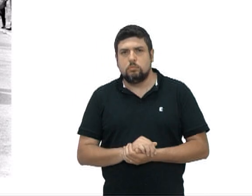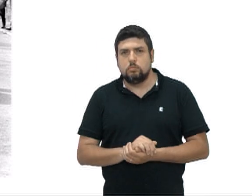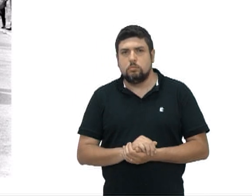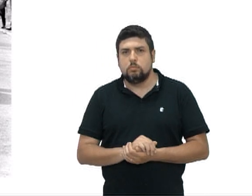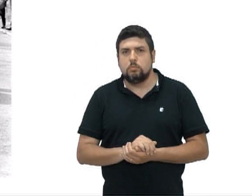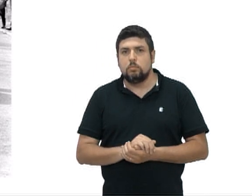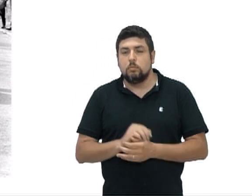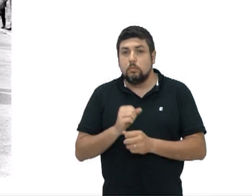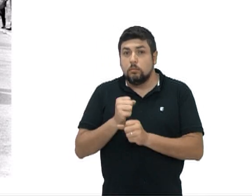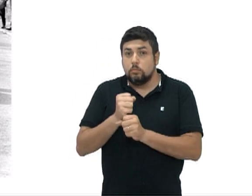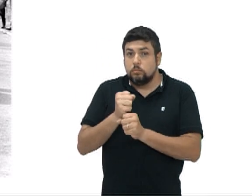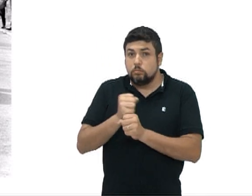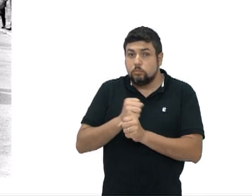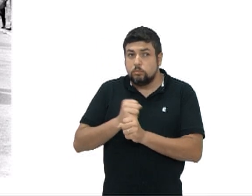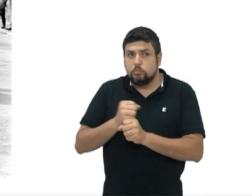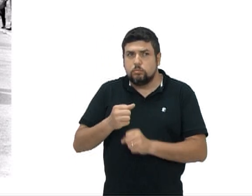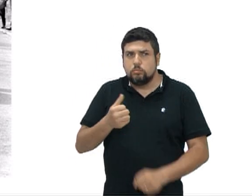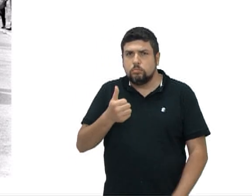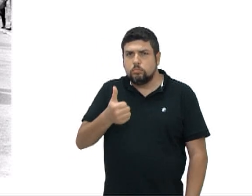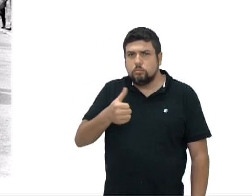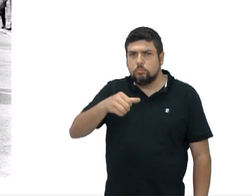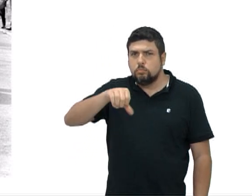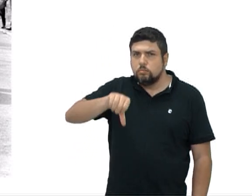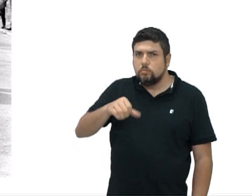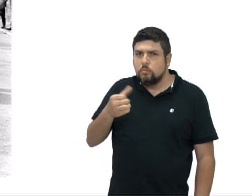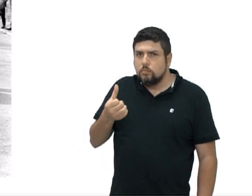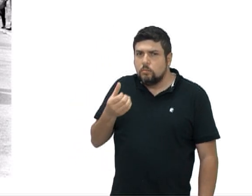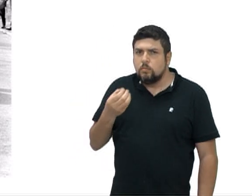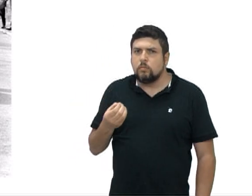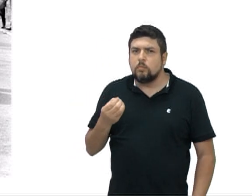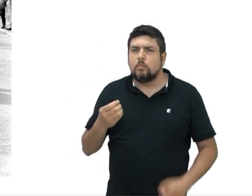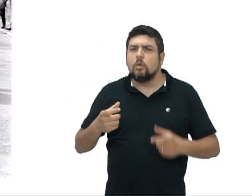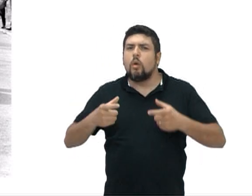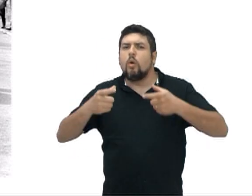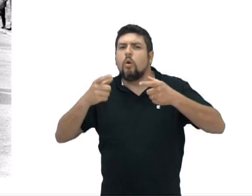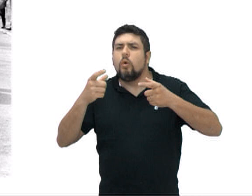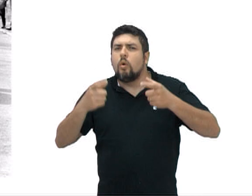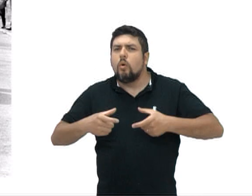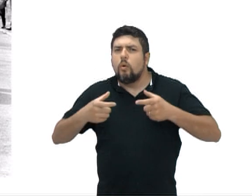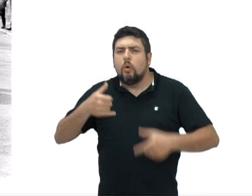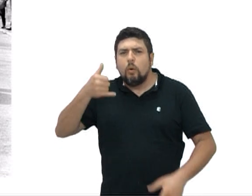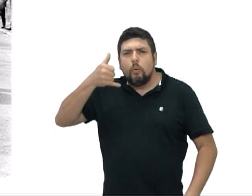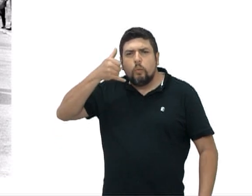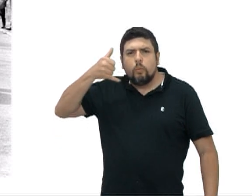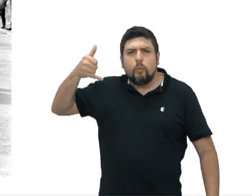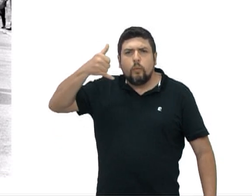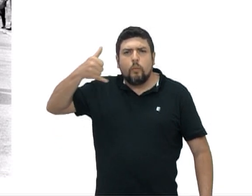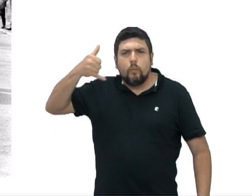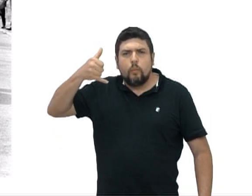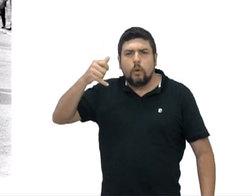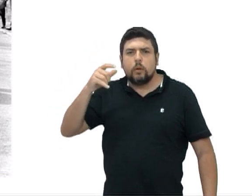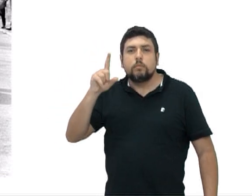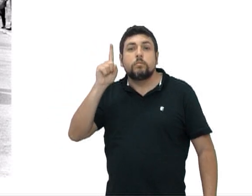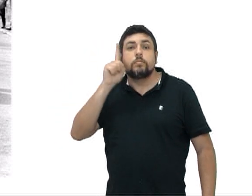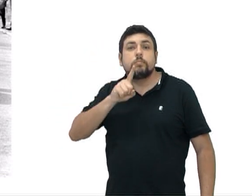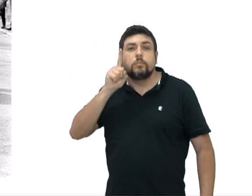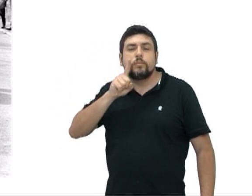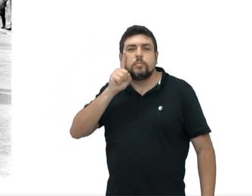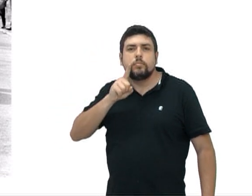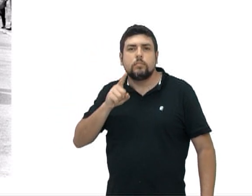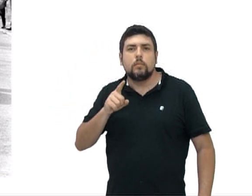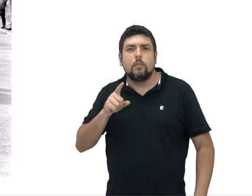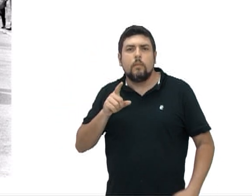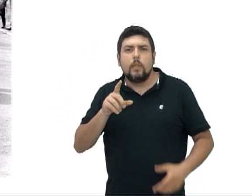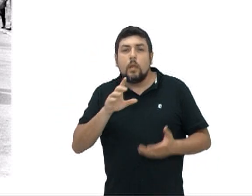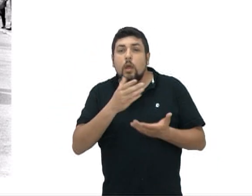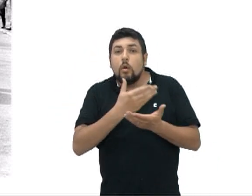surge lá na década de 60 na Califórnia, nos Estados Unidos. Começou com base no surf, com surfistas. Então